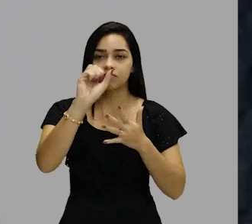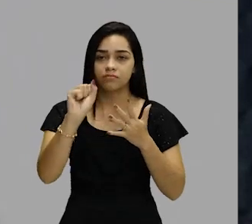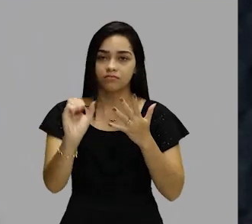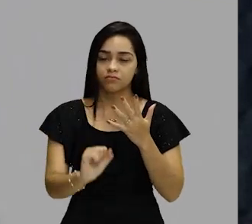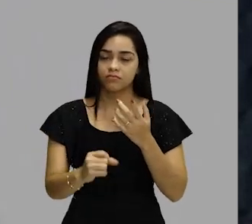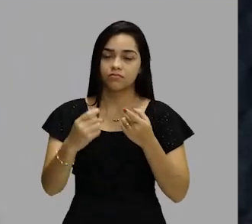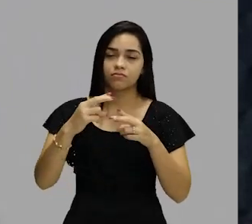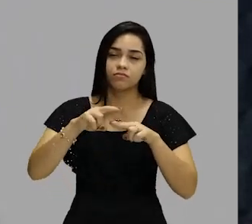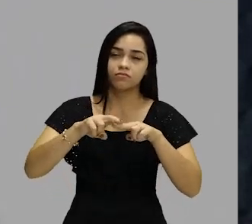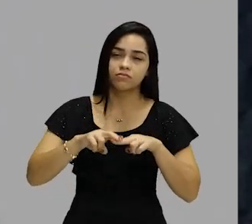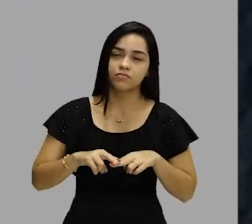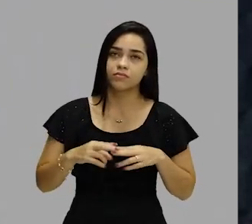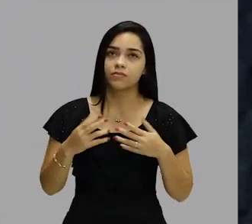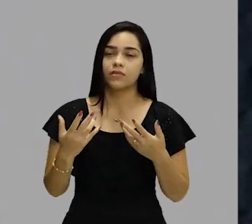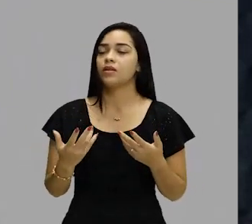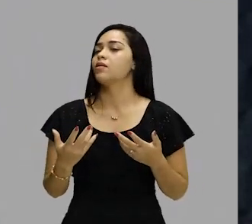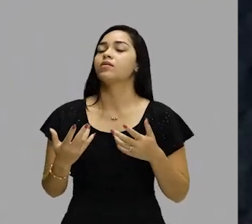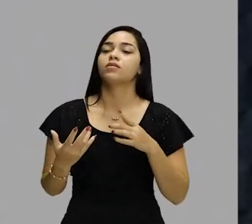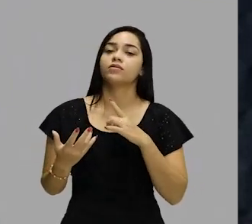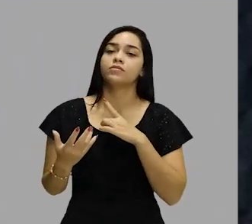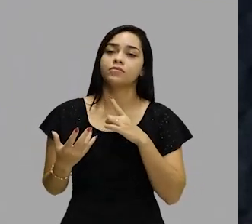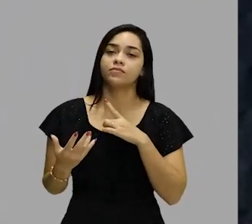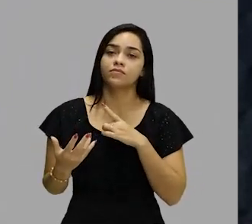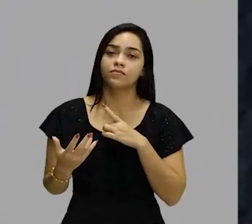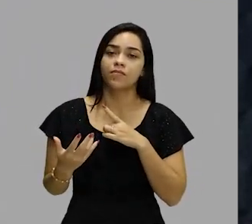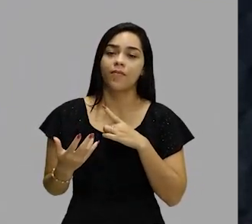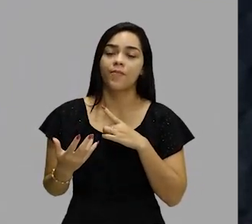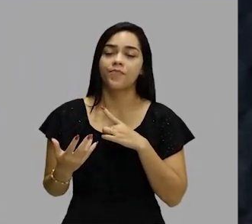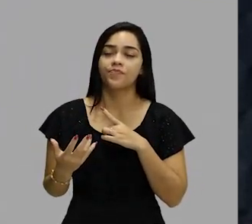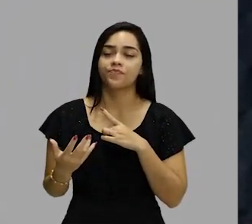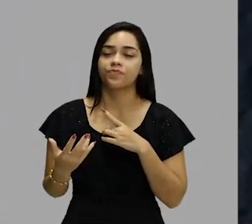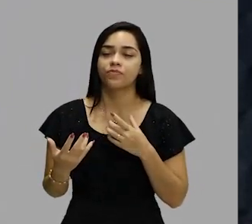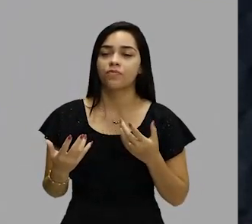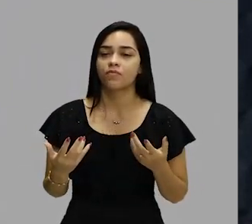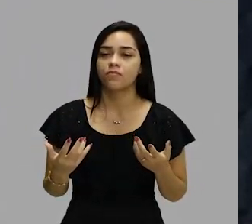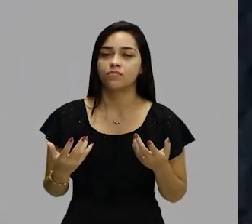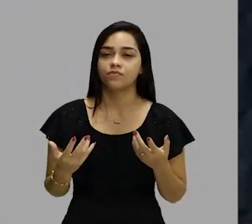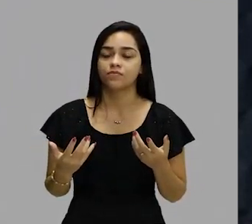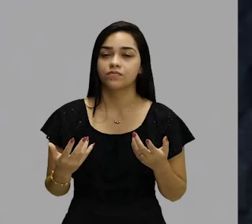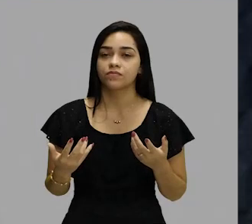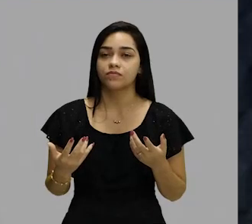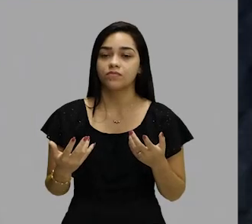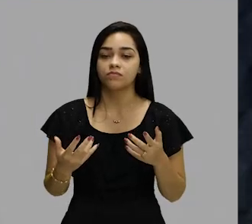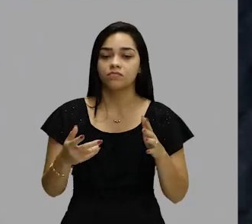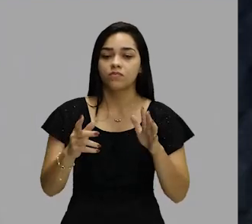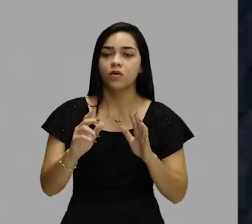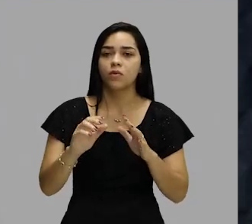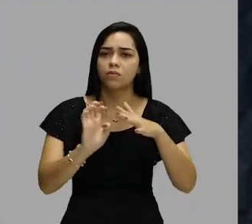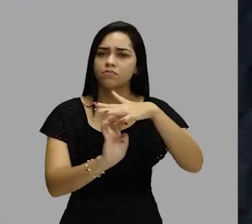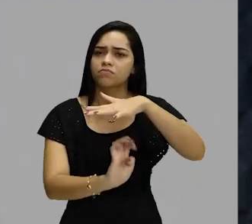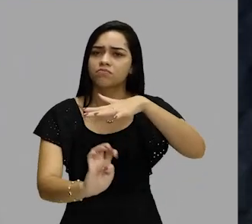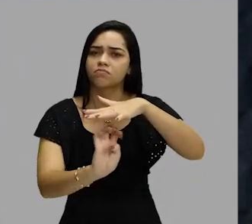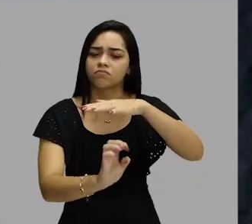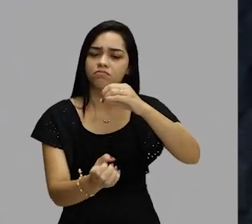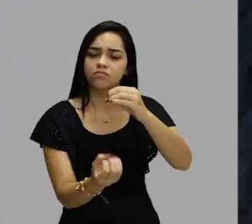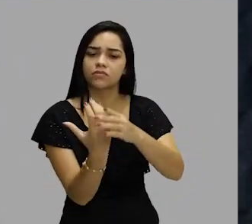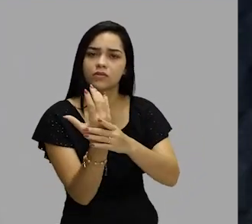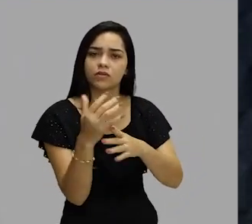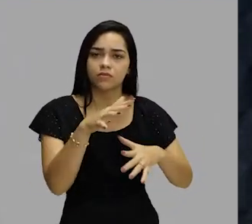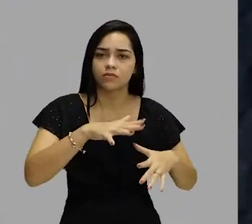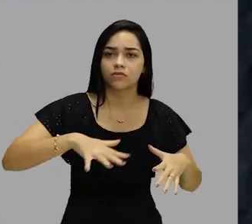por exemplo, um determinado empreendimento é fixado em uma determinada região,